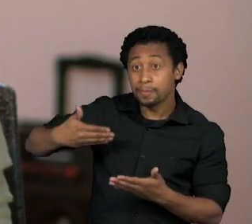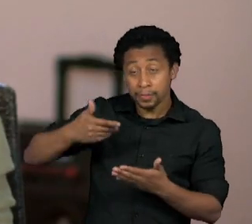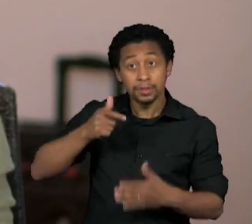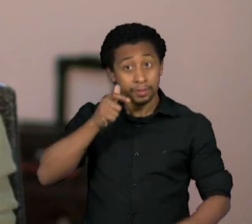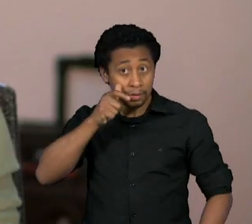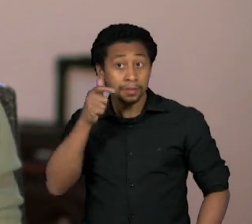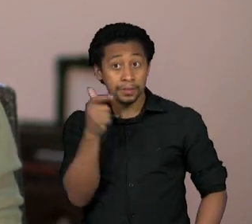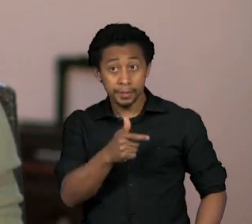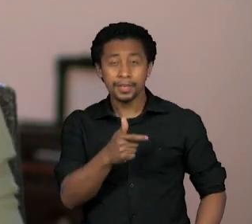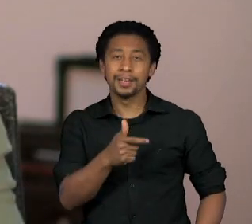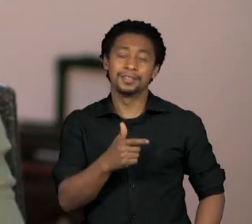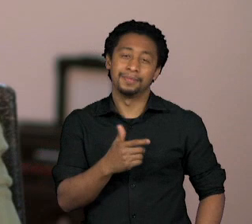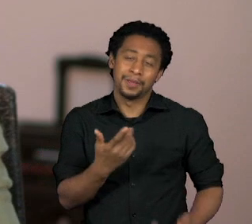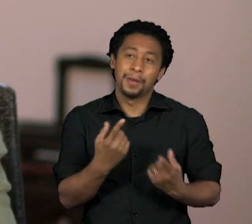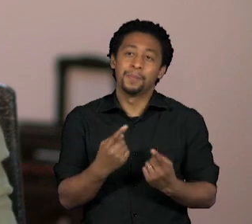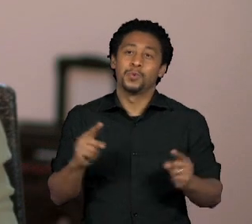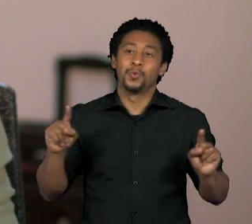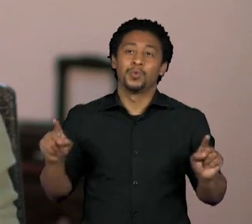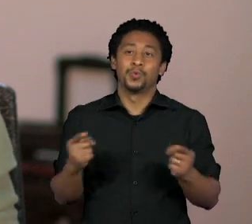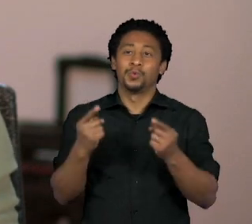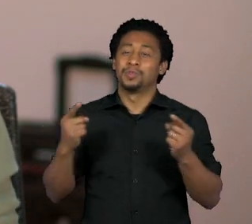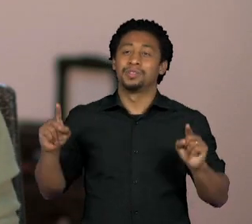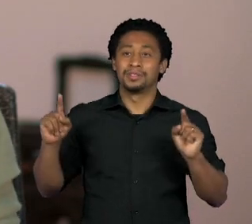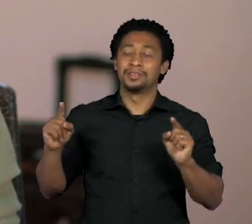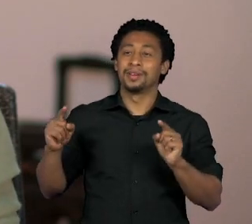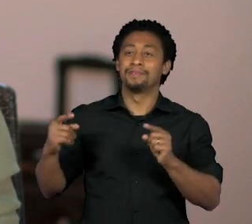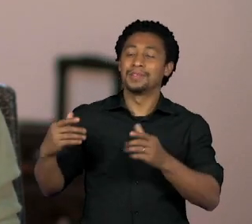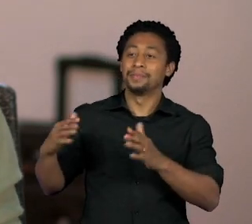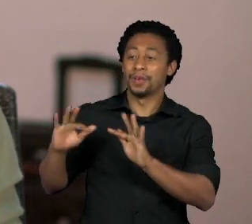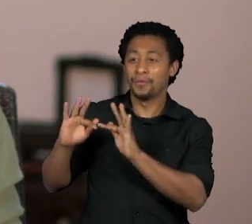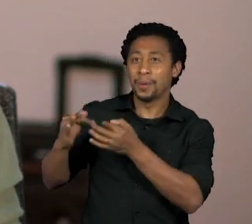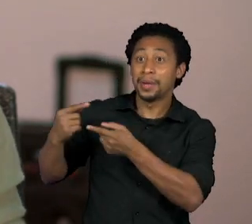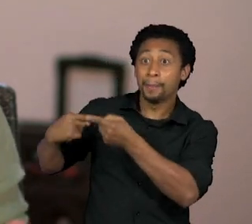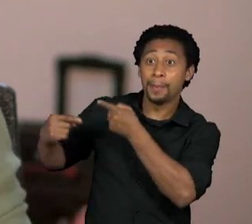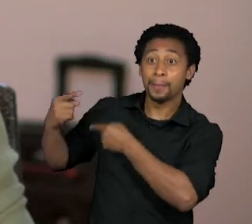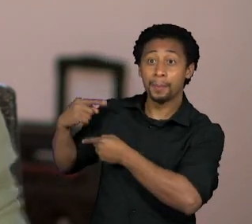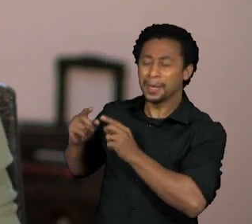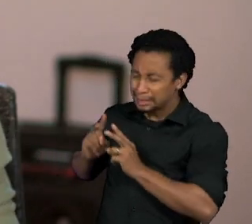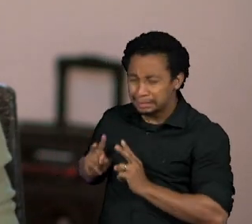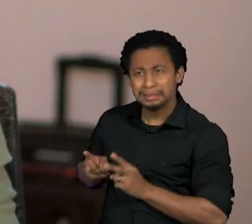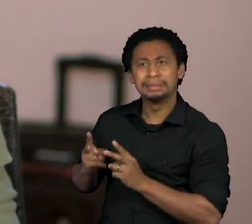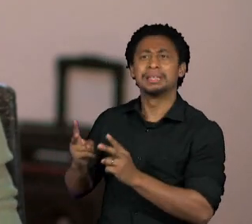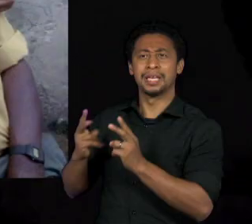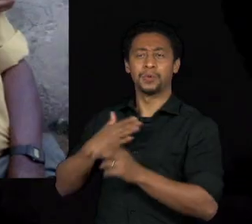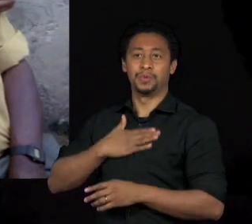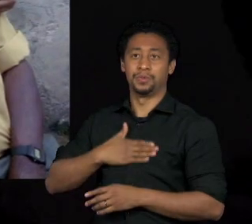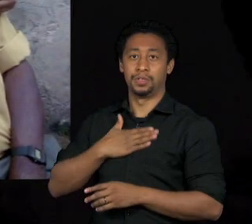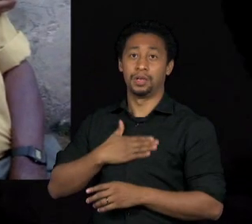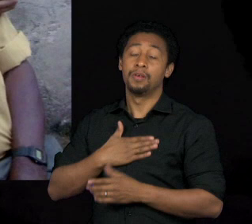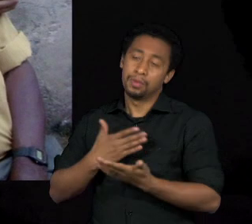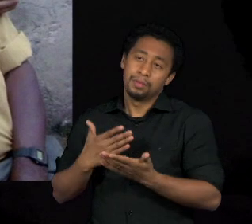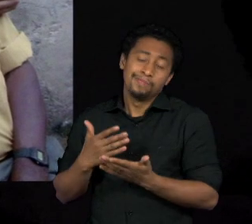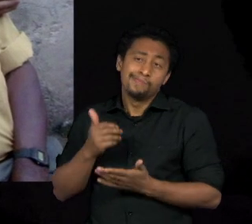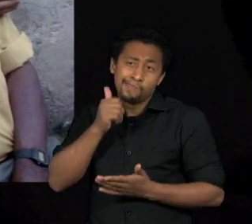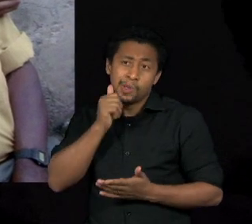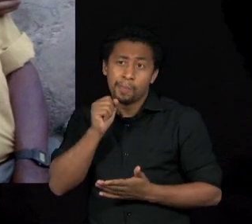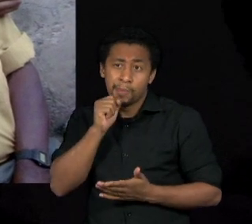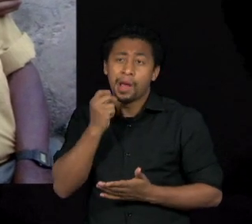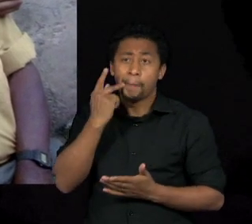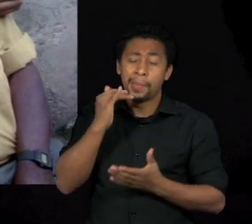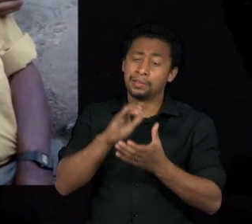da minha vida, por conta dos meus avós. Eu fui criado pelos meus avós maternos, né? Meus pais eles são divorciados. E meu avô é